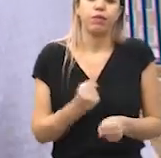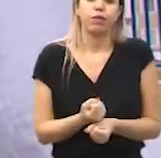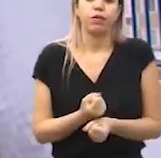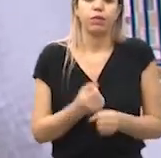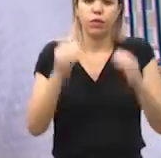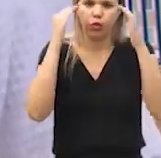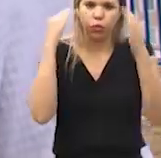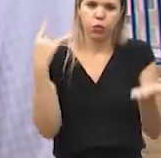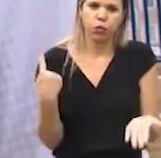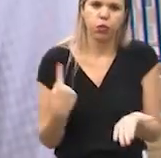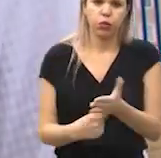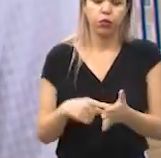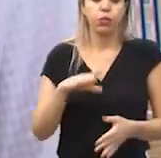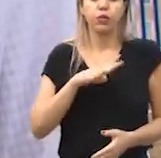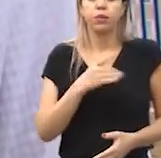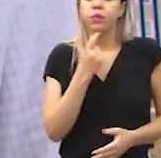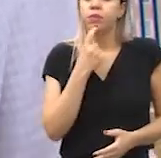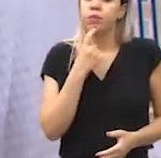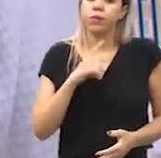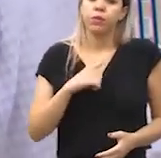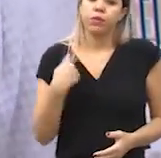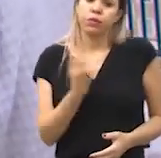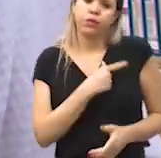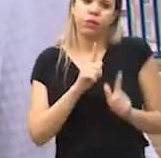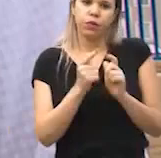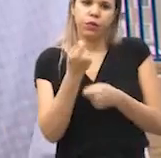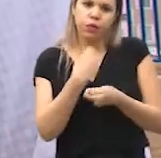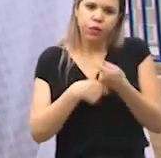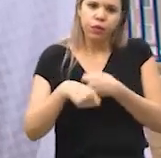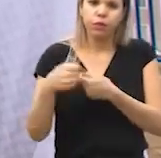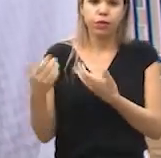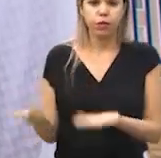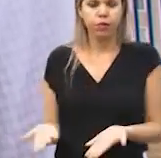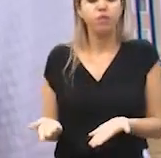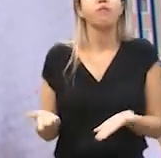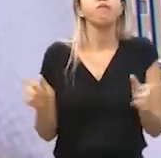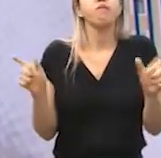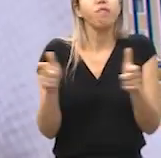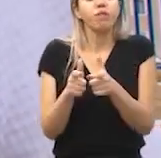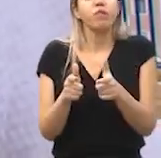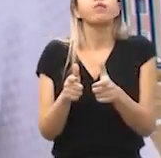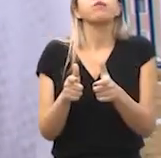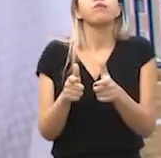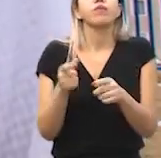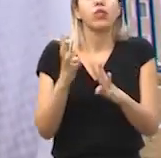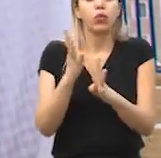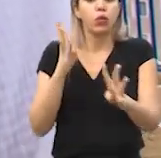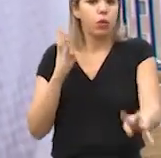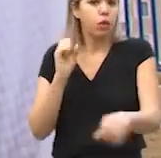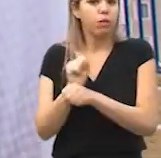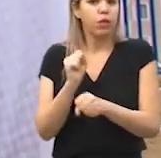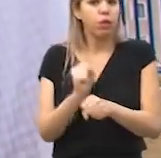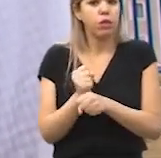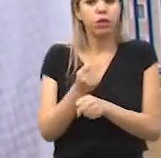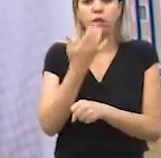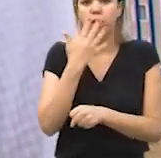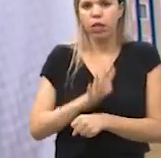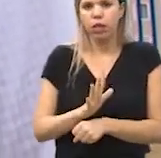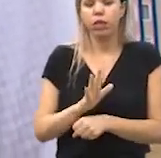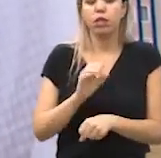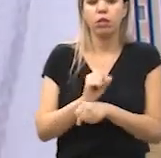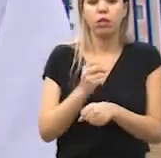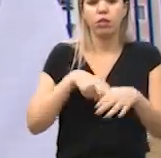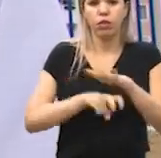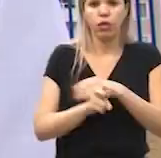é esse compromisso que a cidade de Campinas tem, que a nossa gestão tem, de reduzir e zerar a fila de espera para